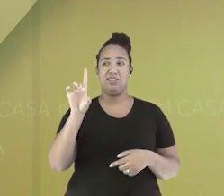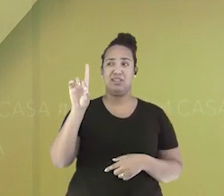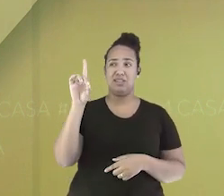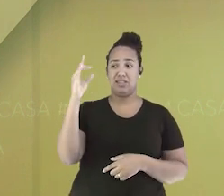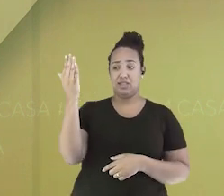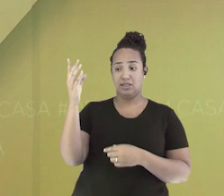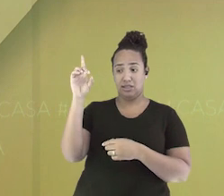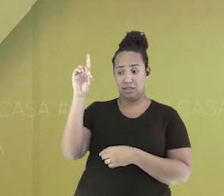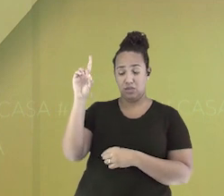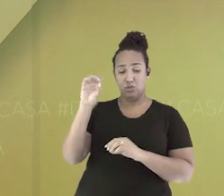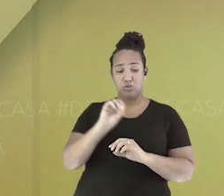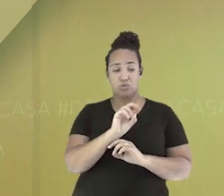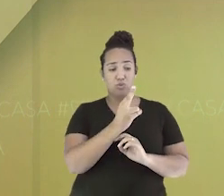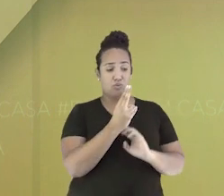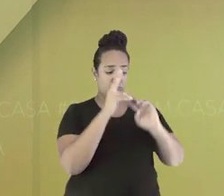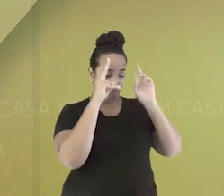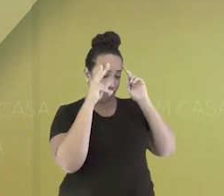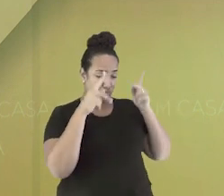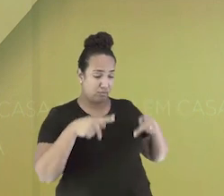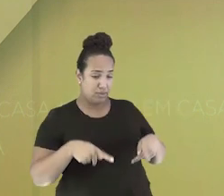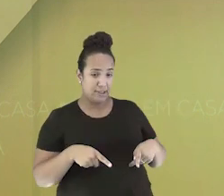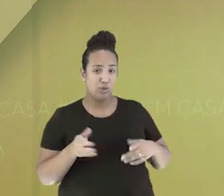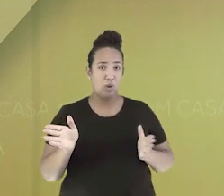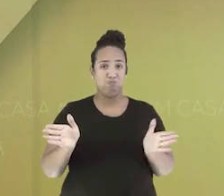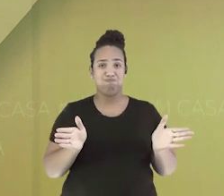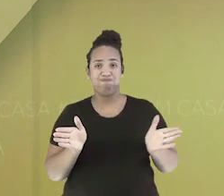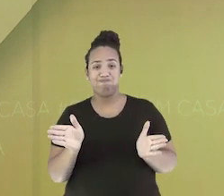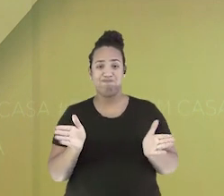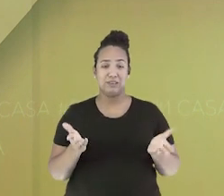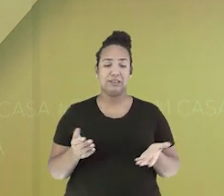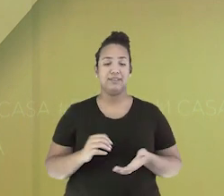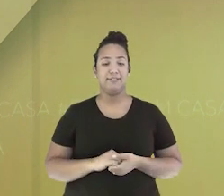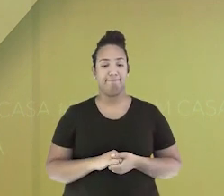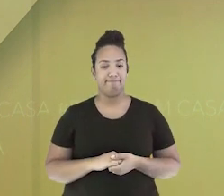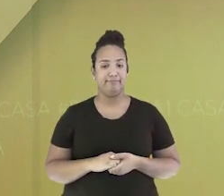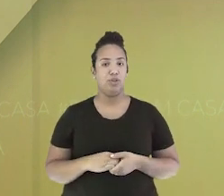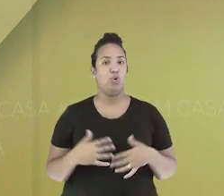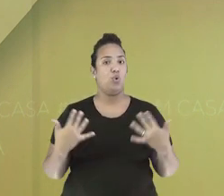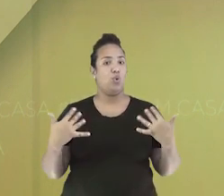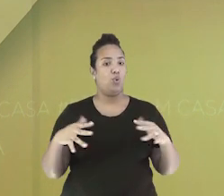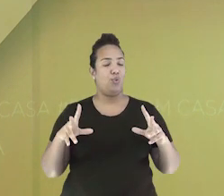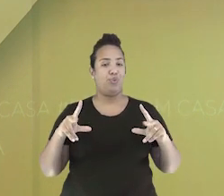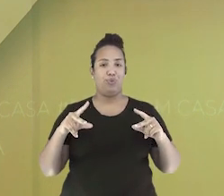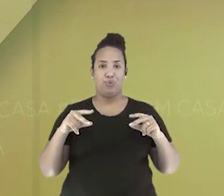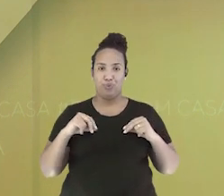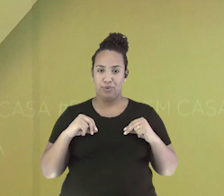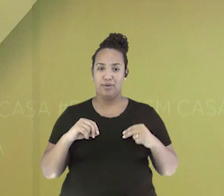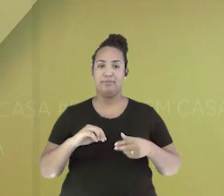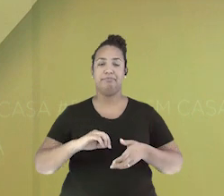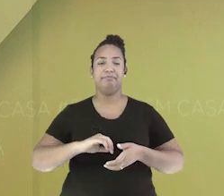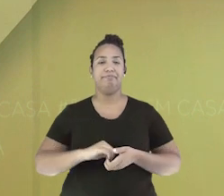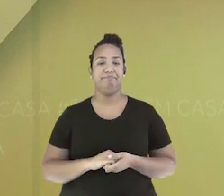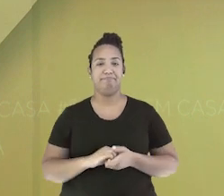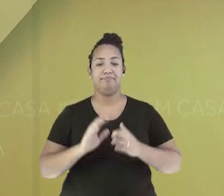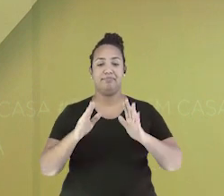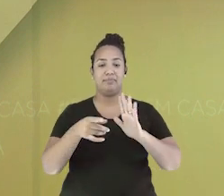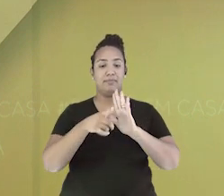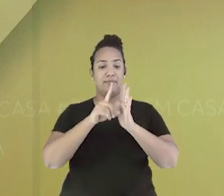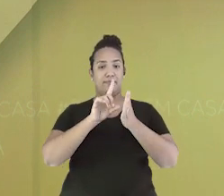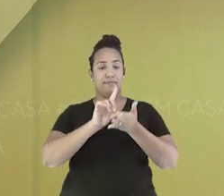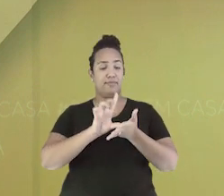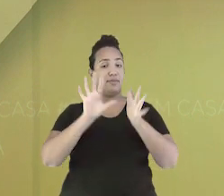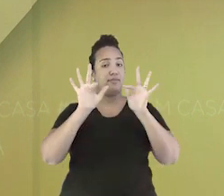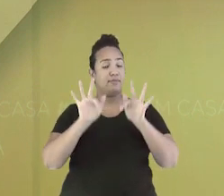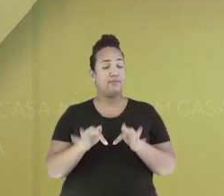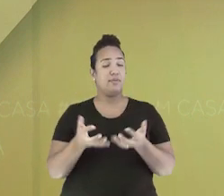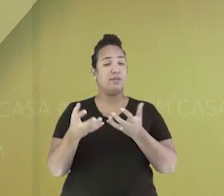como centro ou o homem como centro da arte. Foi bastante coisa no programa de hoje, né? Antes de encerrar,